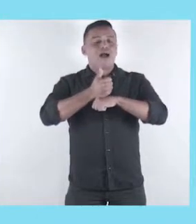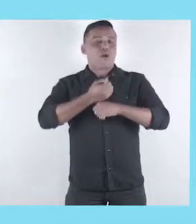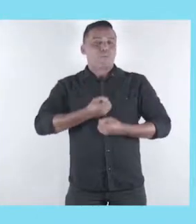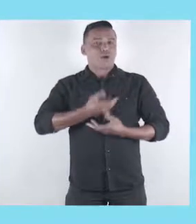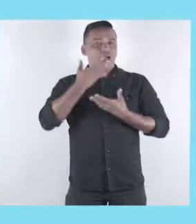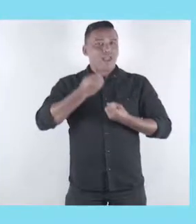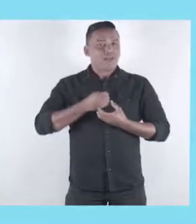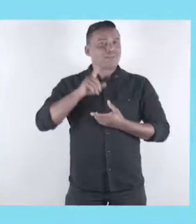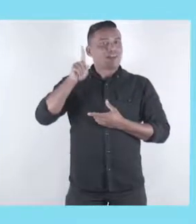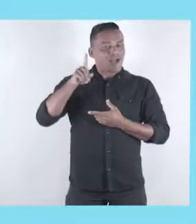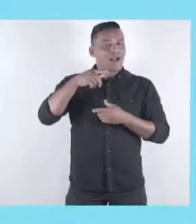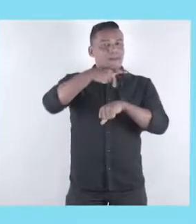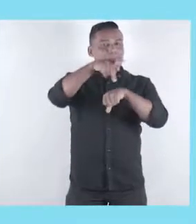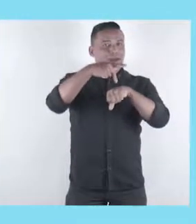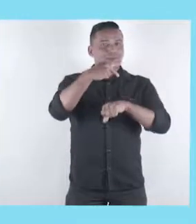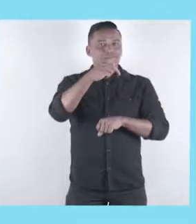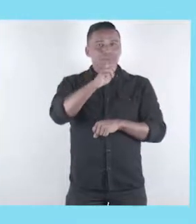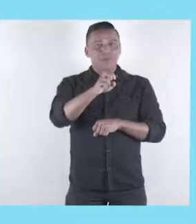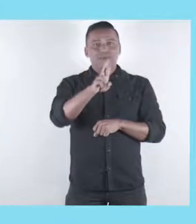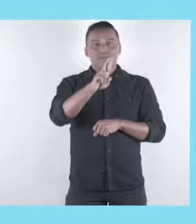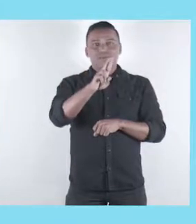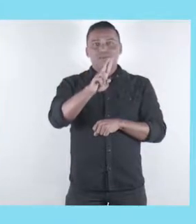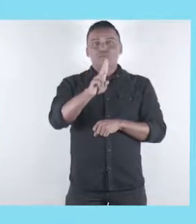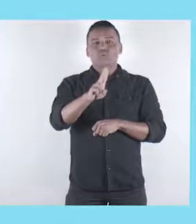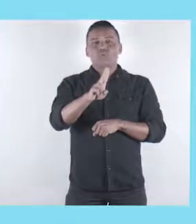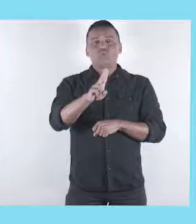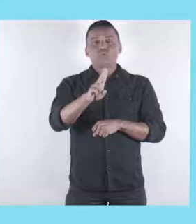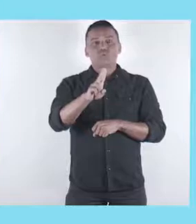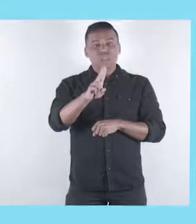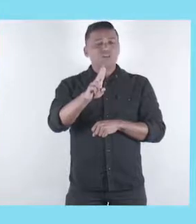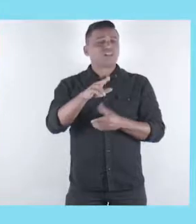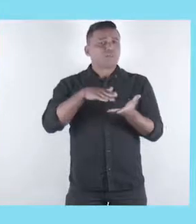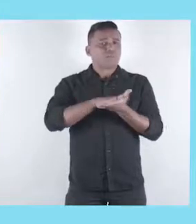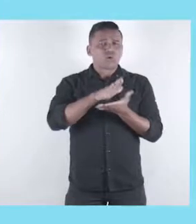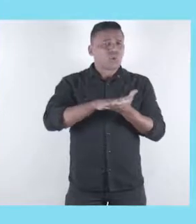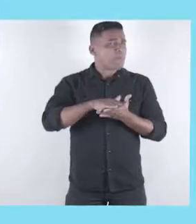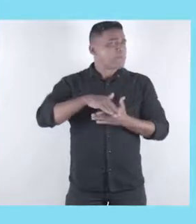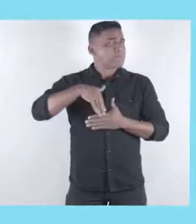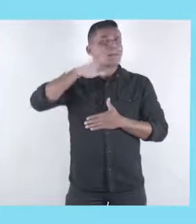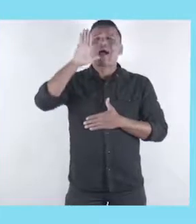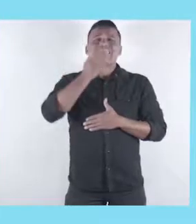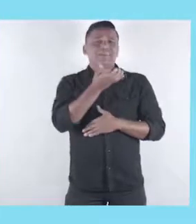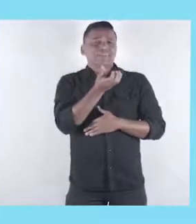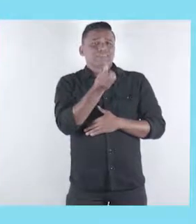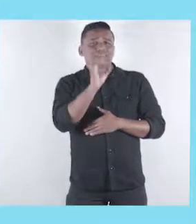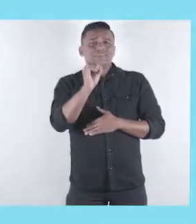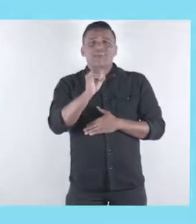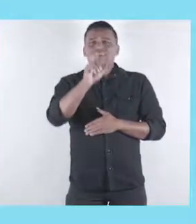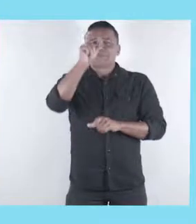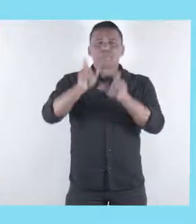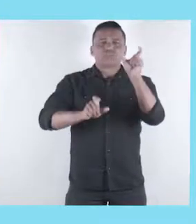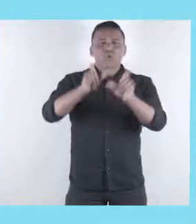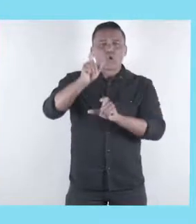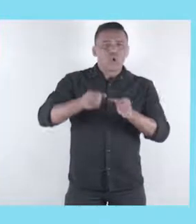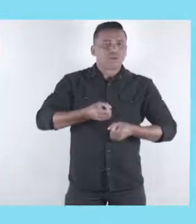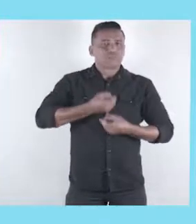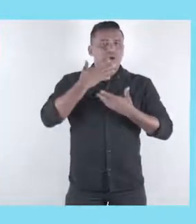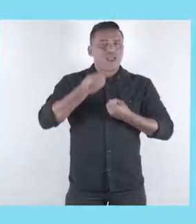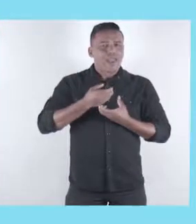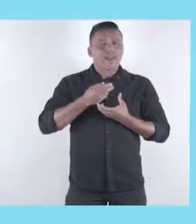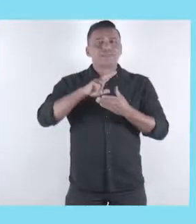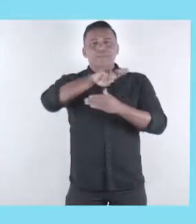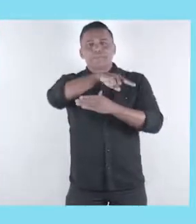60 poetas em edição bilíngue espanhol e português organizou com